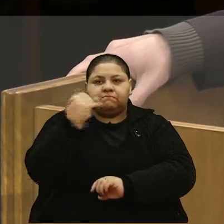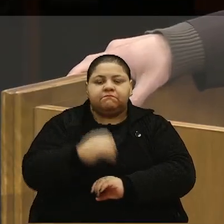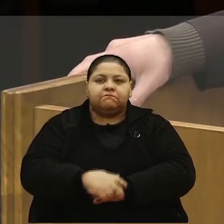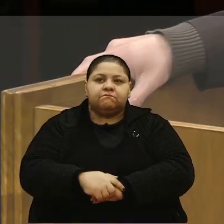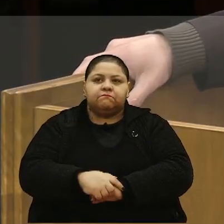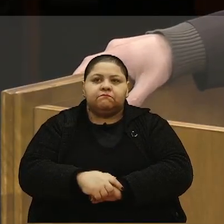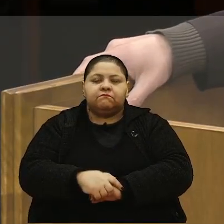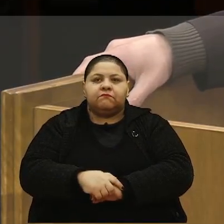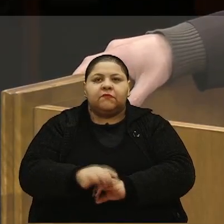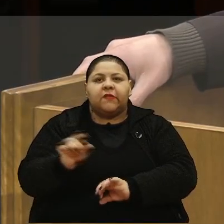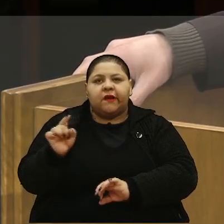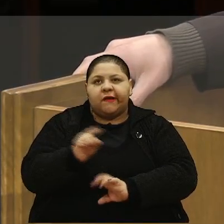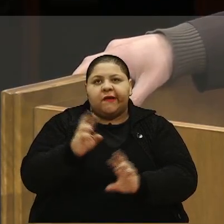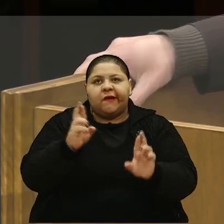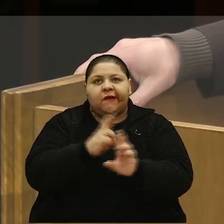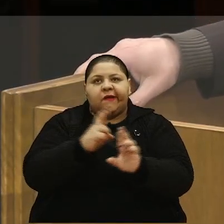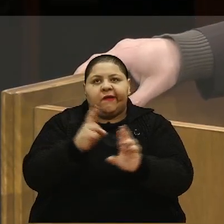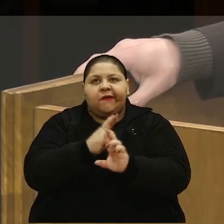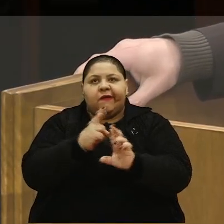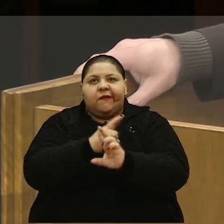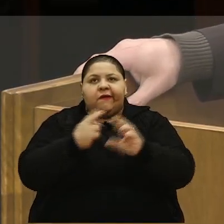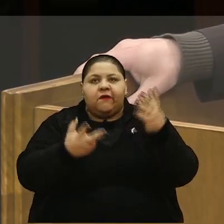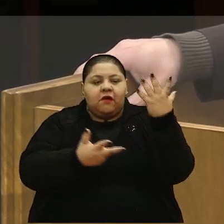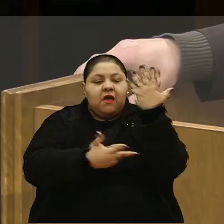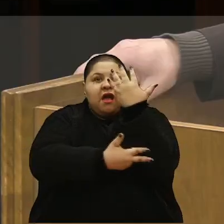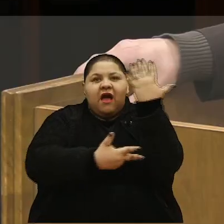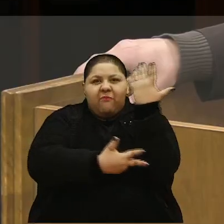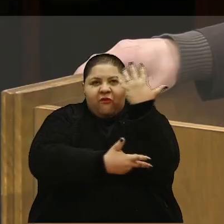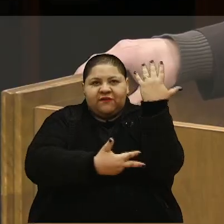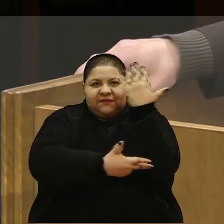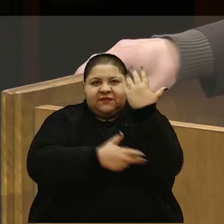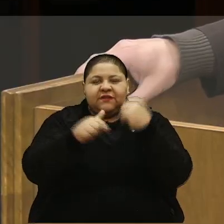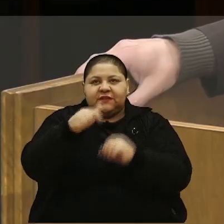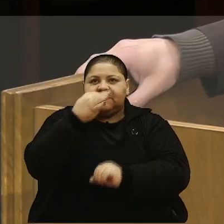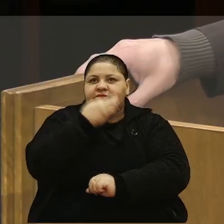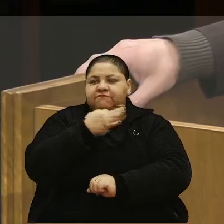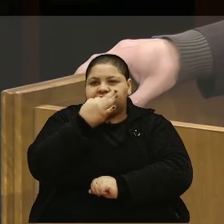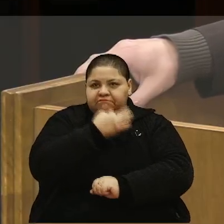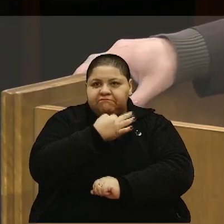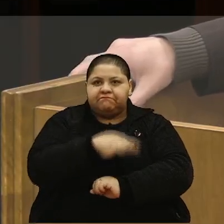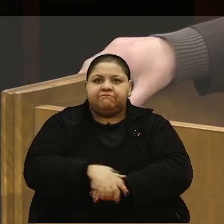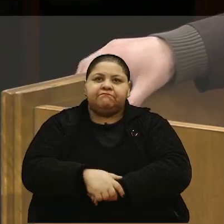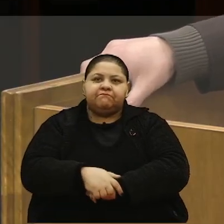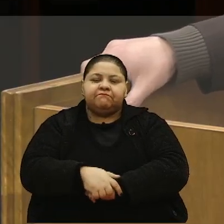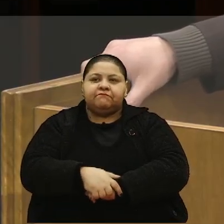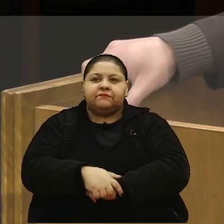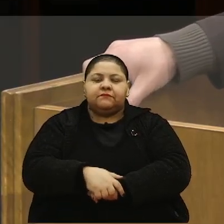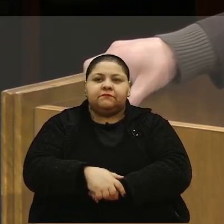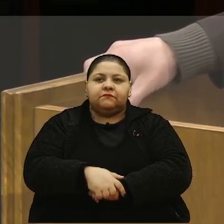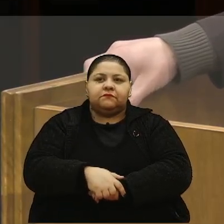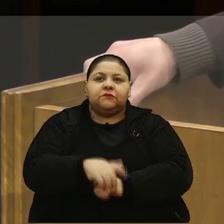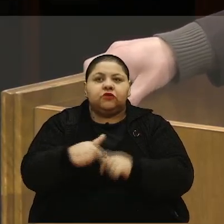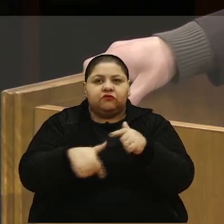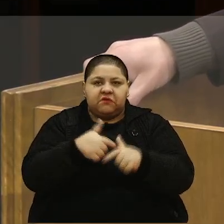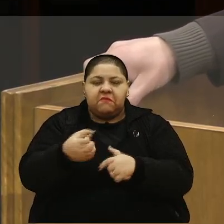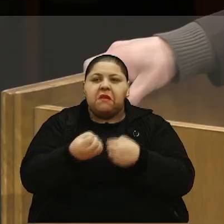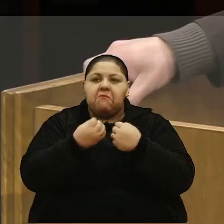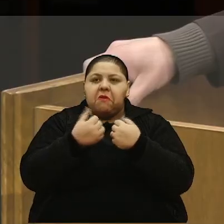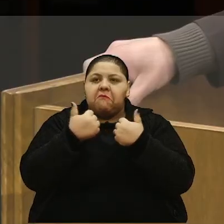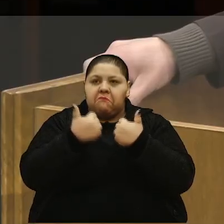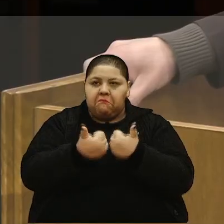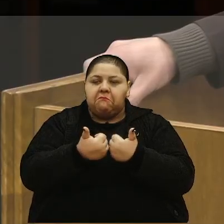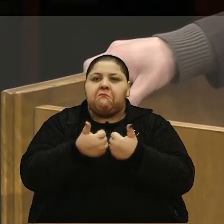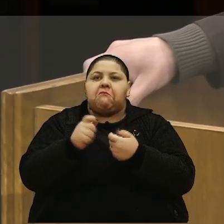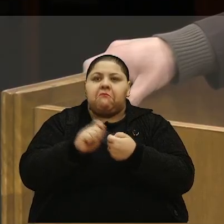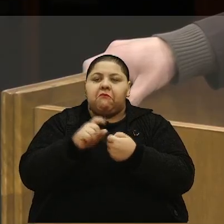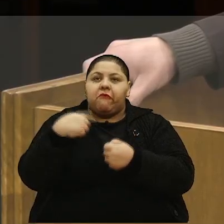que é em relação à poda de árvores da nossa cidade de Caxias do Sul. E quando o trabalho é bem executado, bem